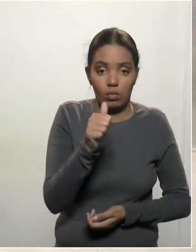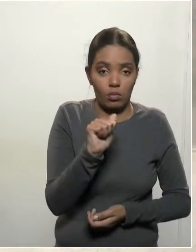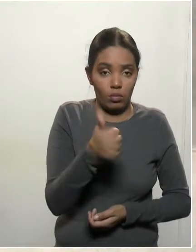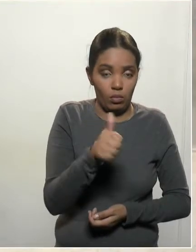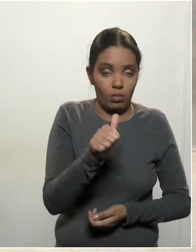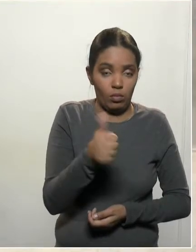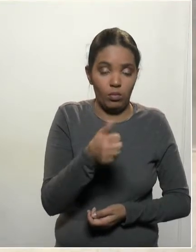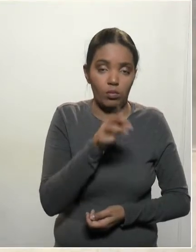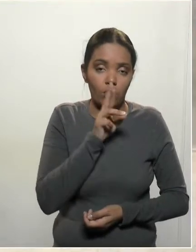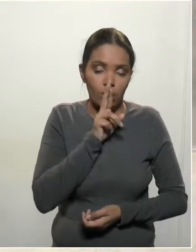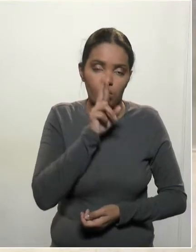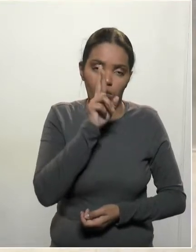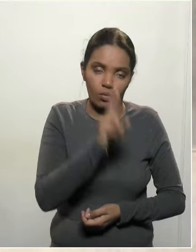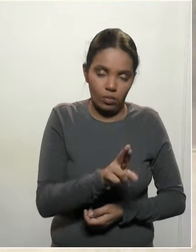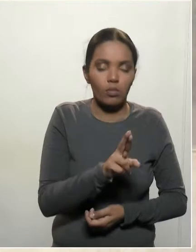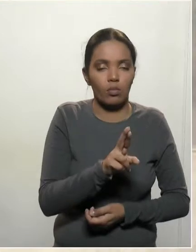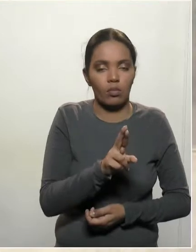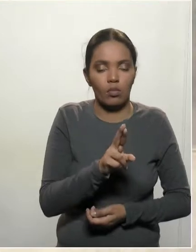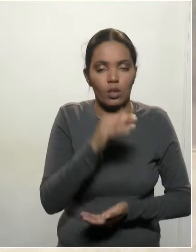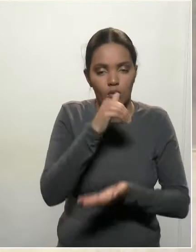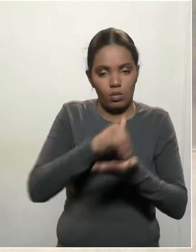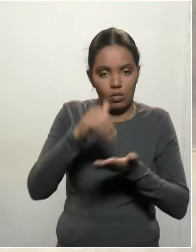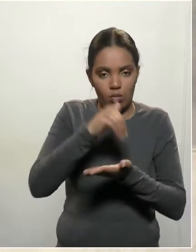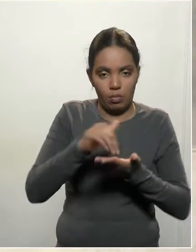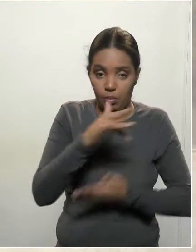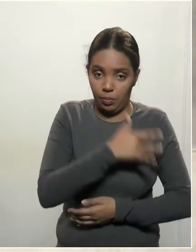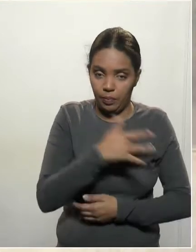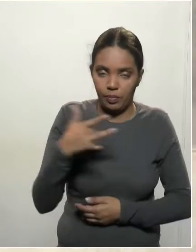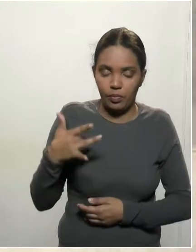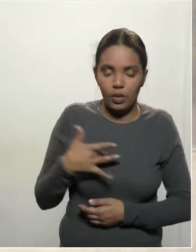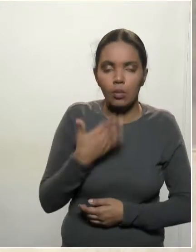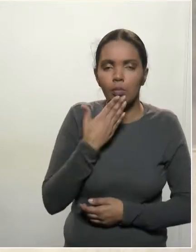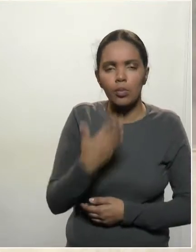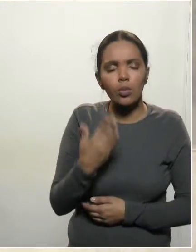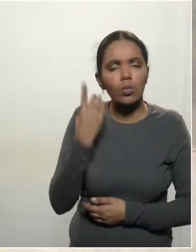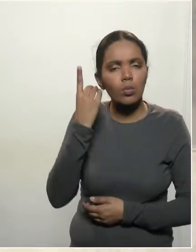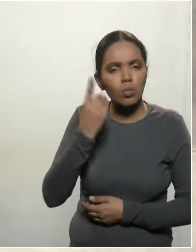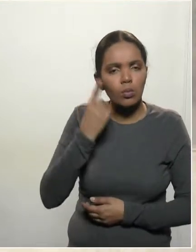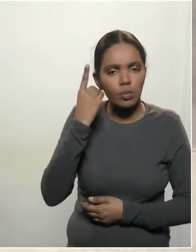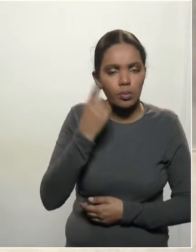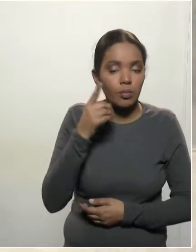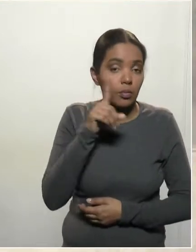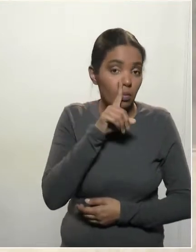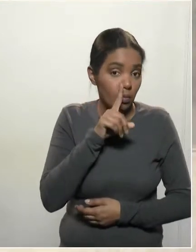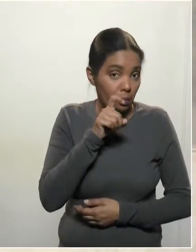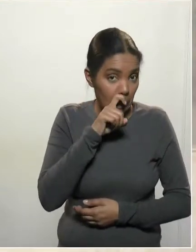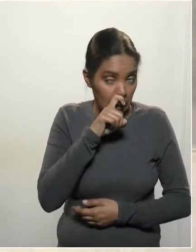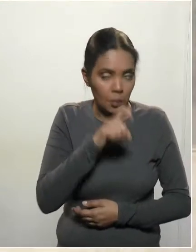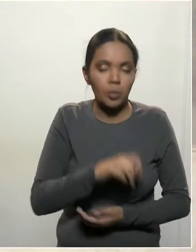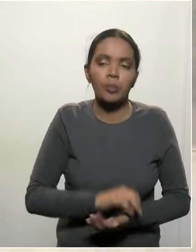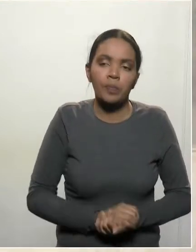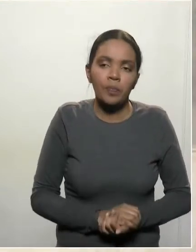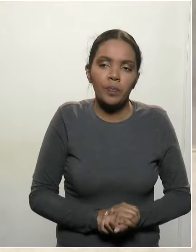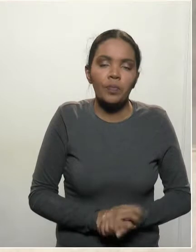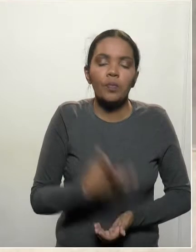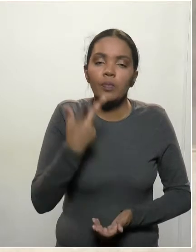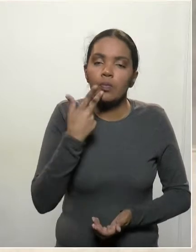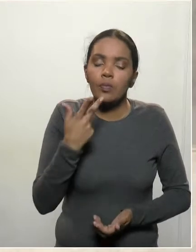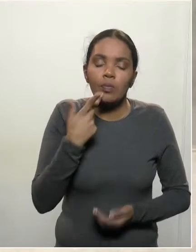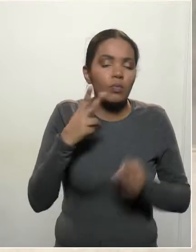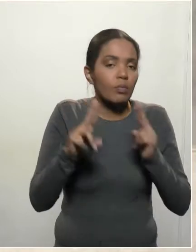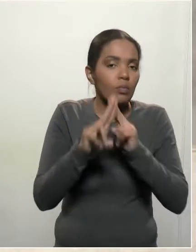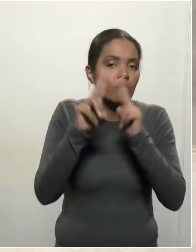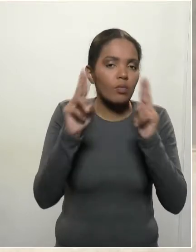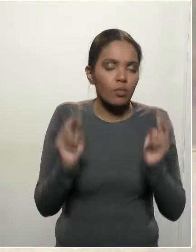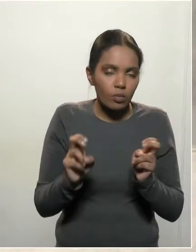Civil, encaminhando resposta do Secretário de Estado da Saúde ao requerimento de autoria do deputado Michele Caputo sobre a